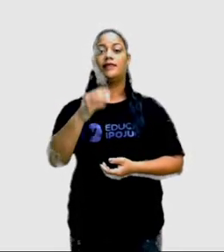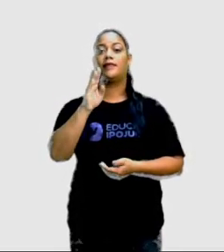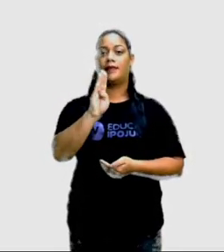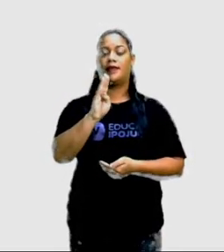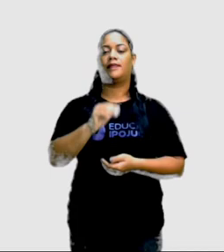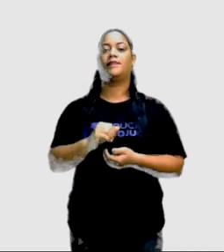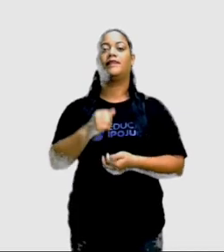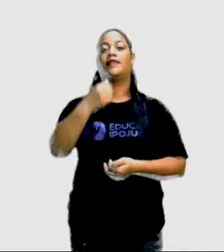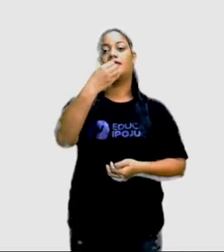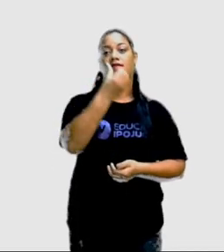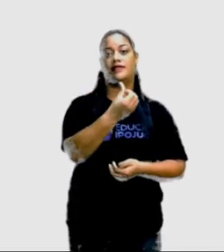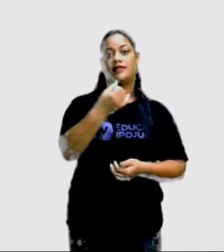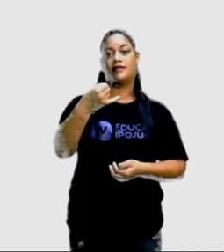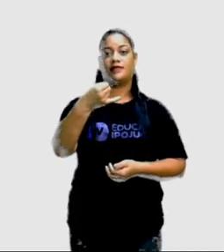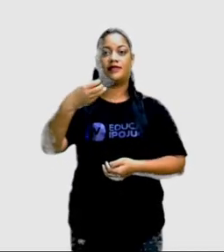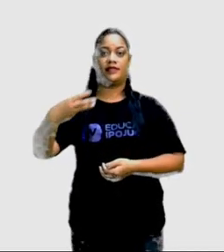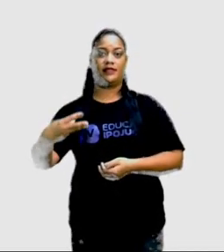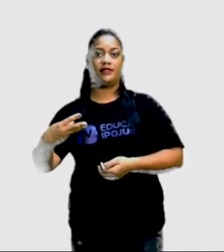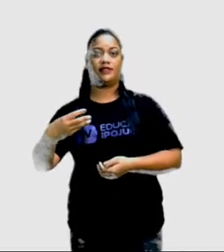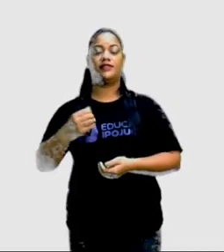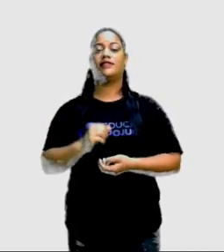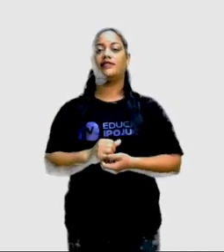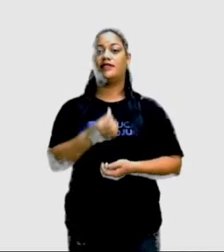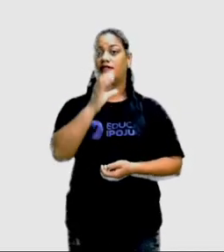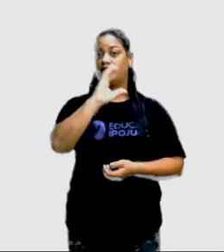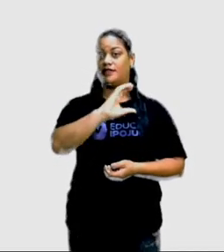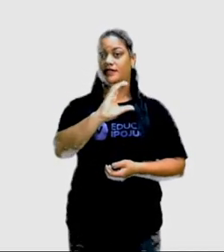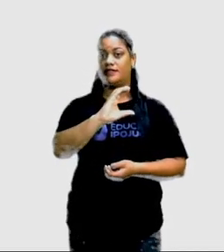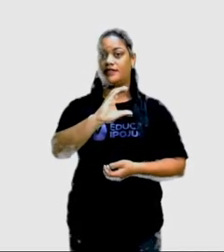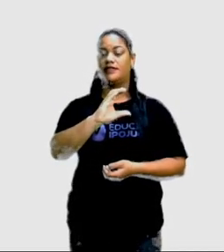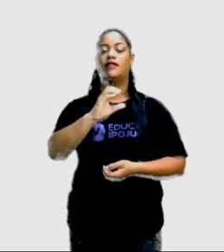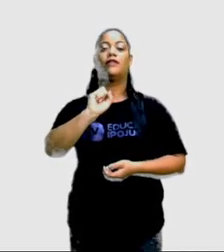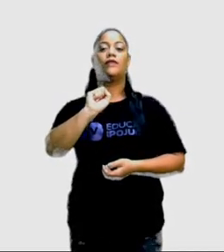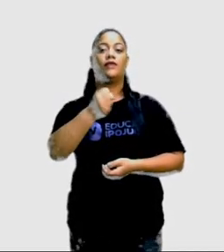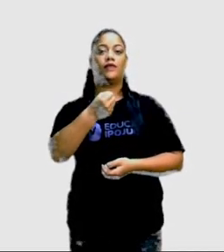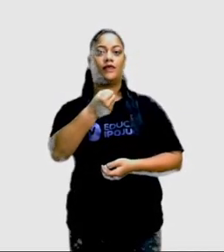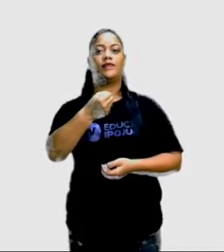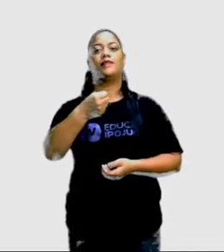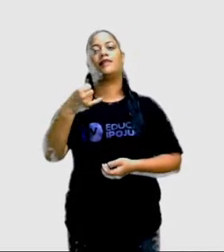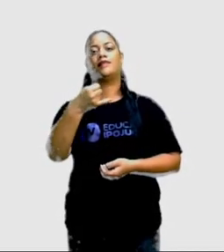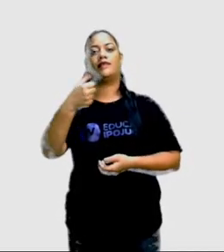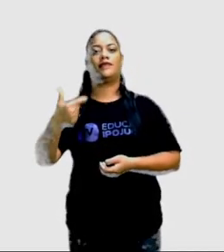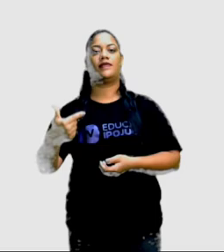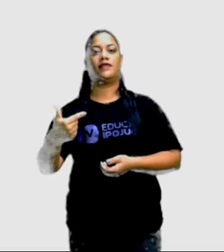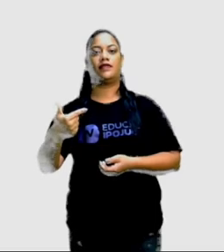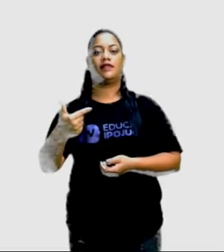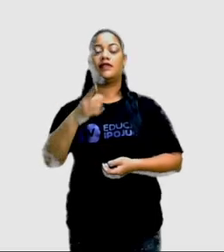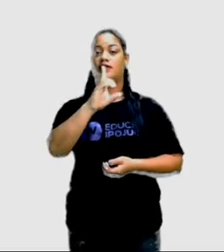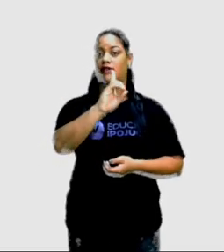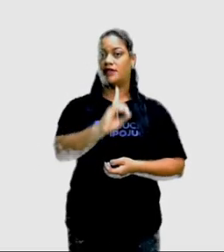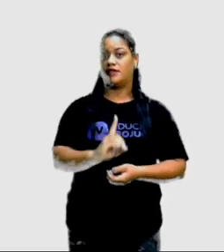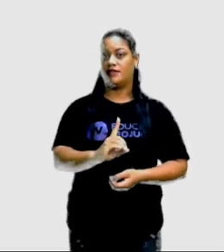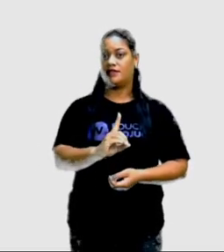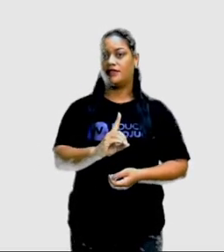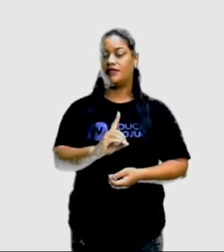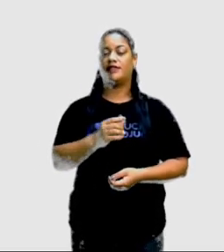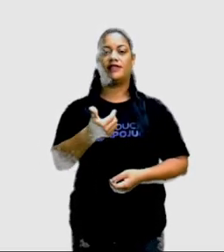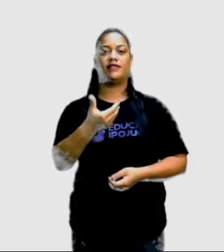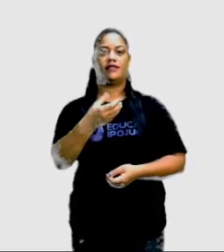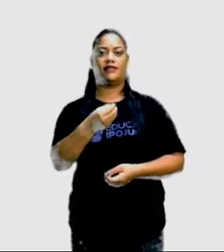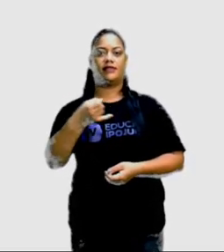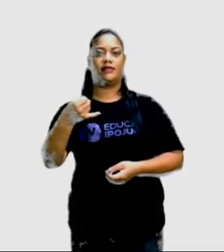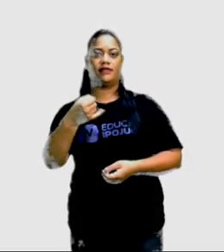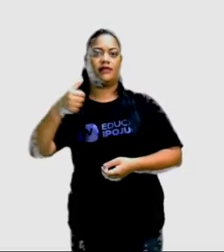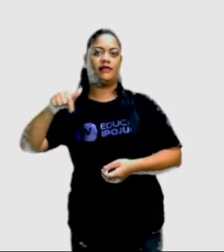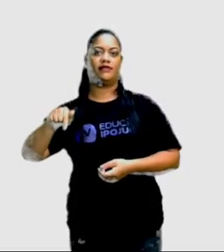B, 6 menos 3, na letra C, 8 menos 2 e na letra D, 10